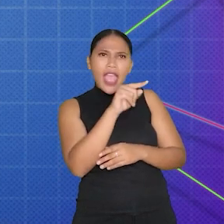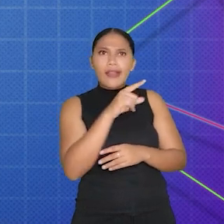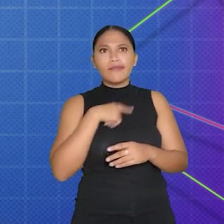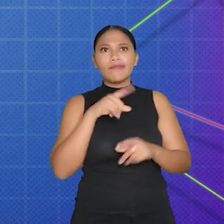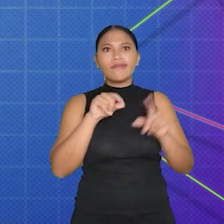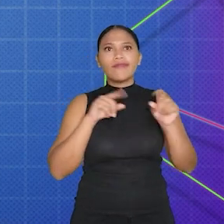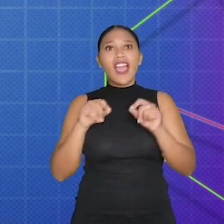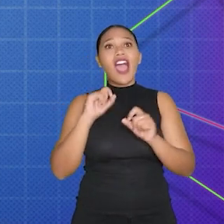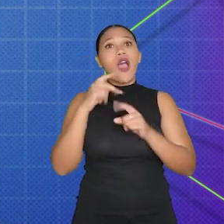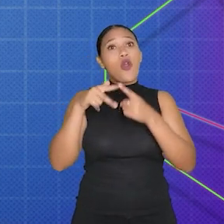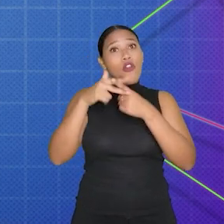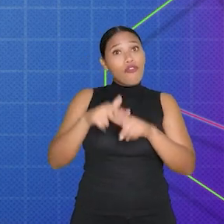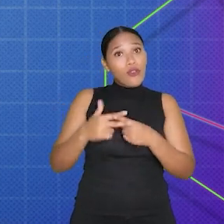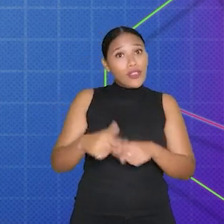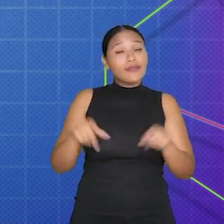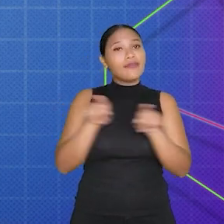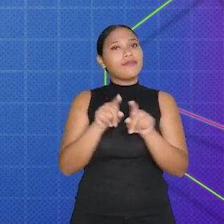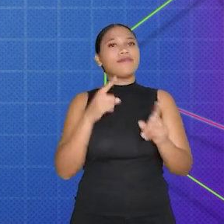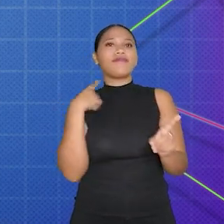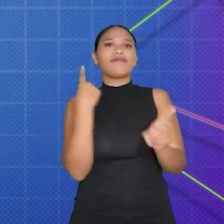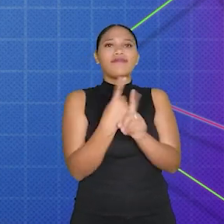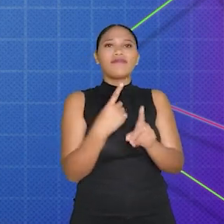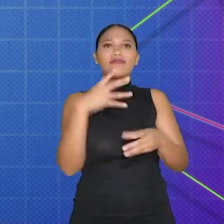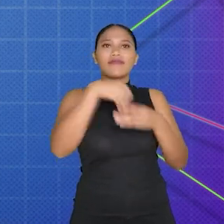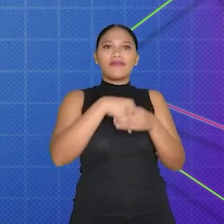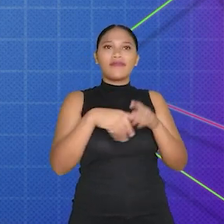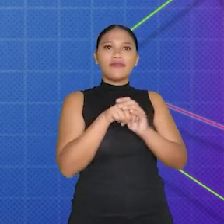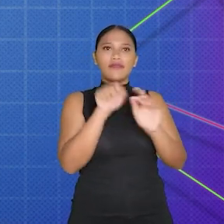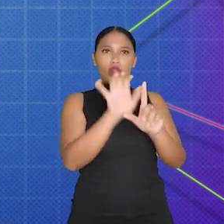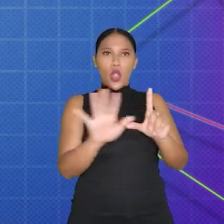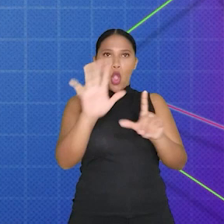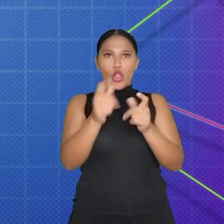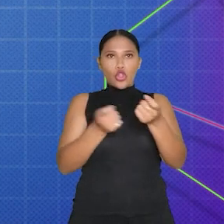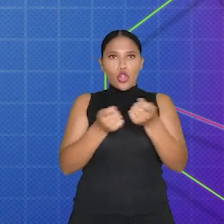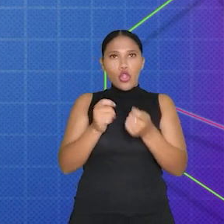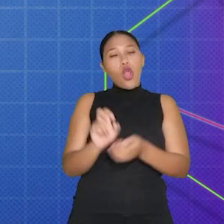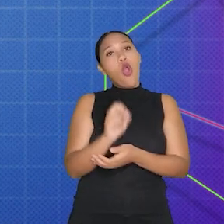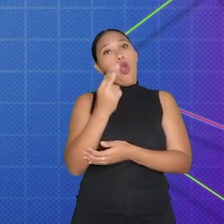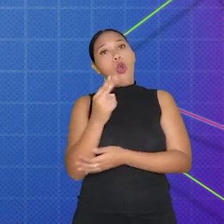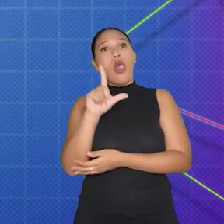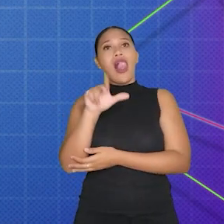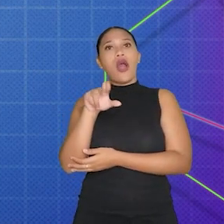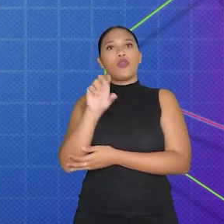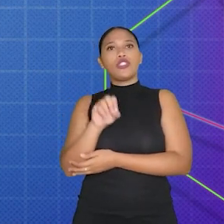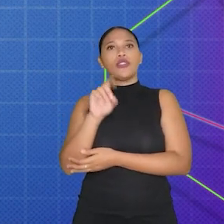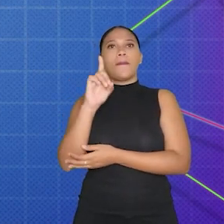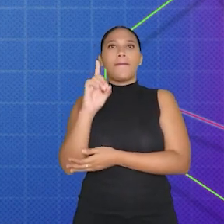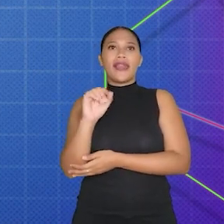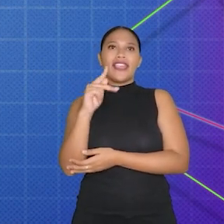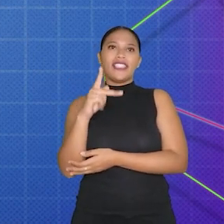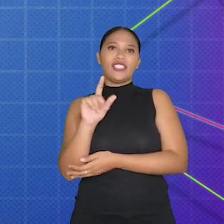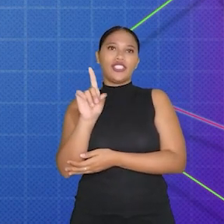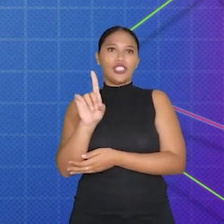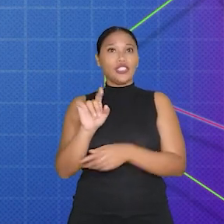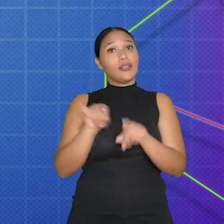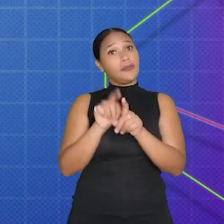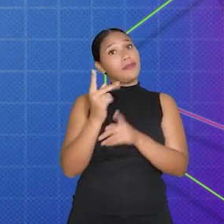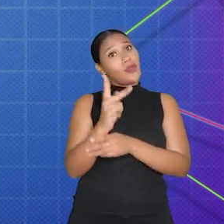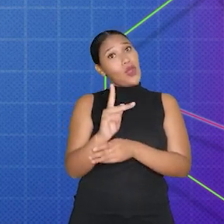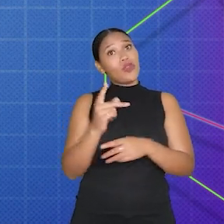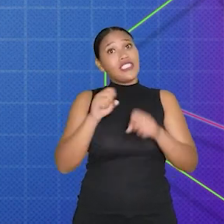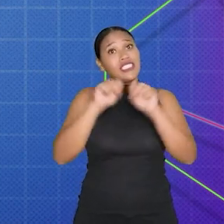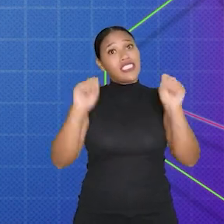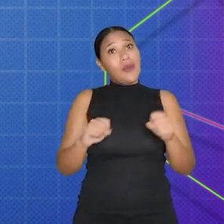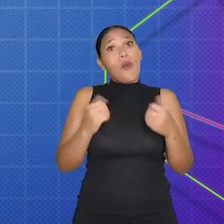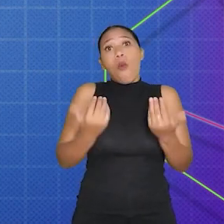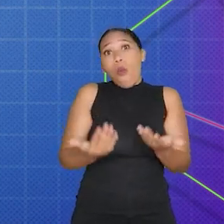próprio programa. Algumas opções de configuração também podem ser encontradas dentro do painel de controle ou do Launchpad, dependendo do sistema